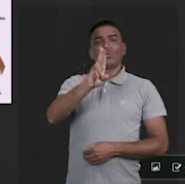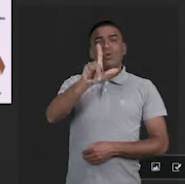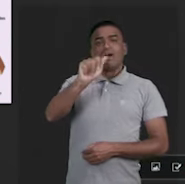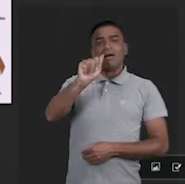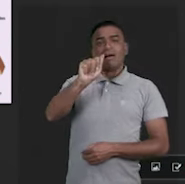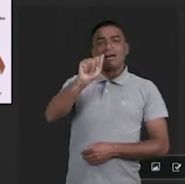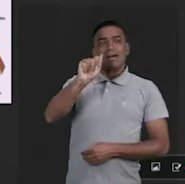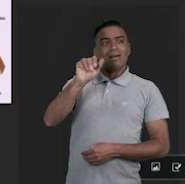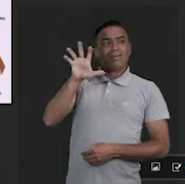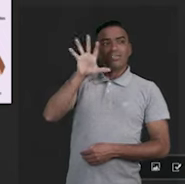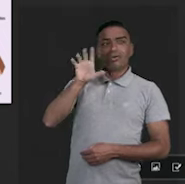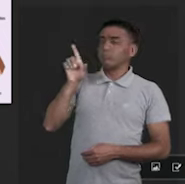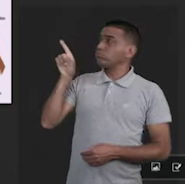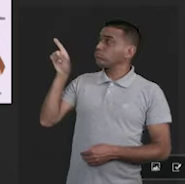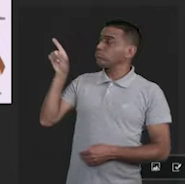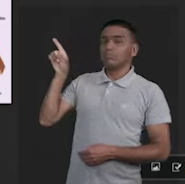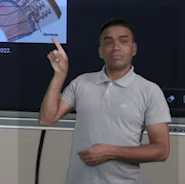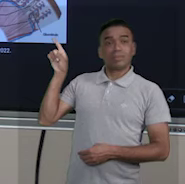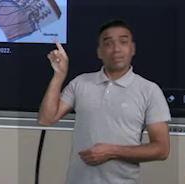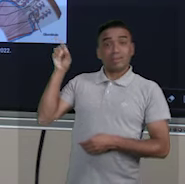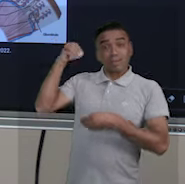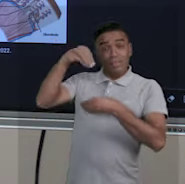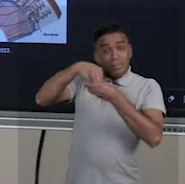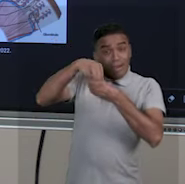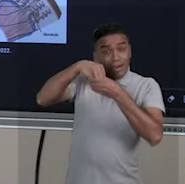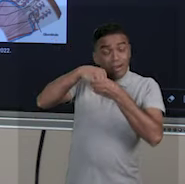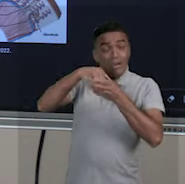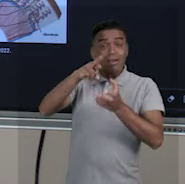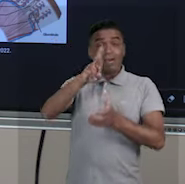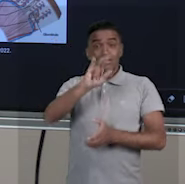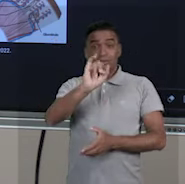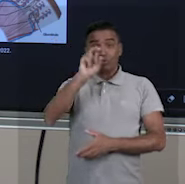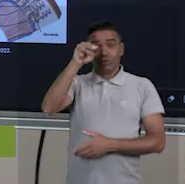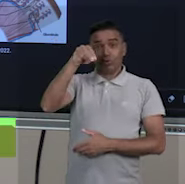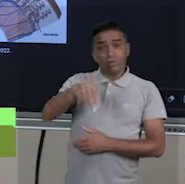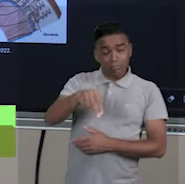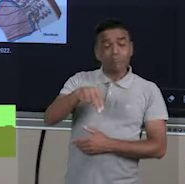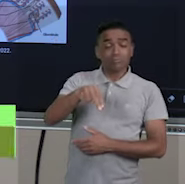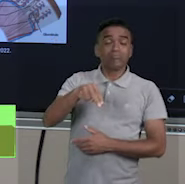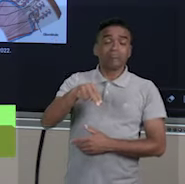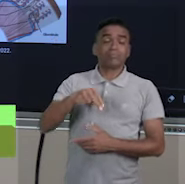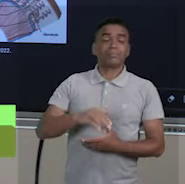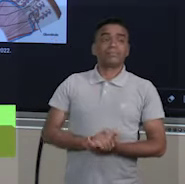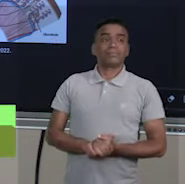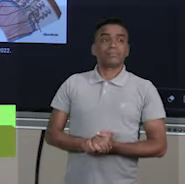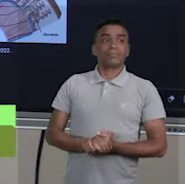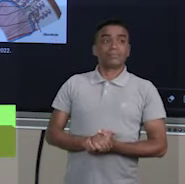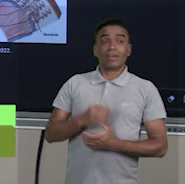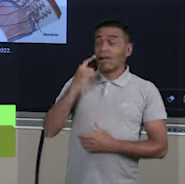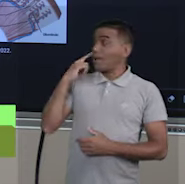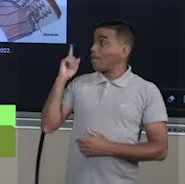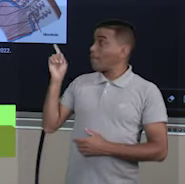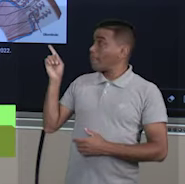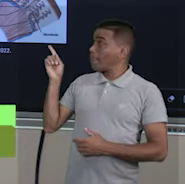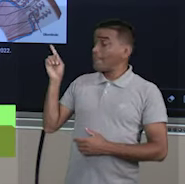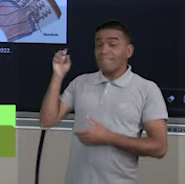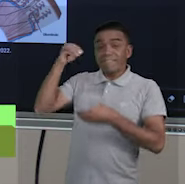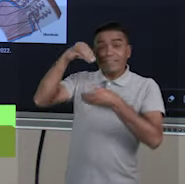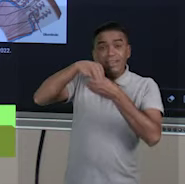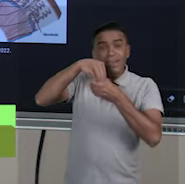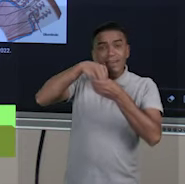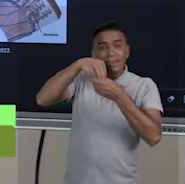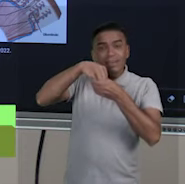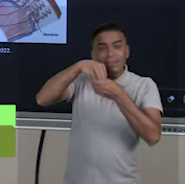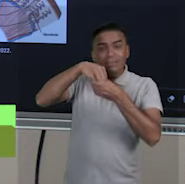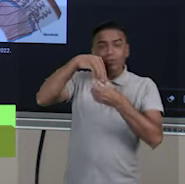uma região no rim que vai ser também funcional. Dentro dessa medula, o córtex,